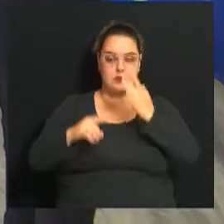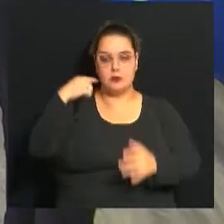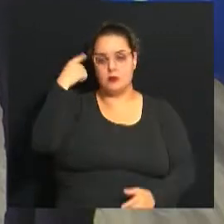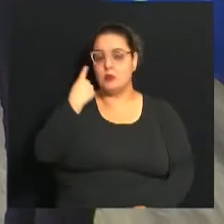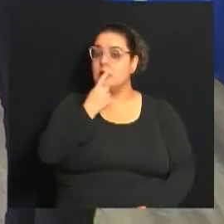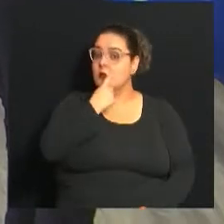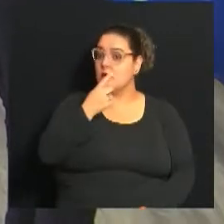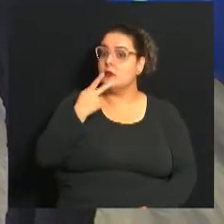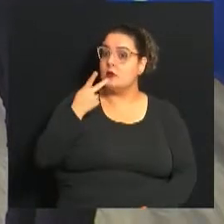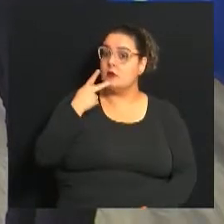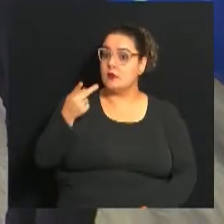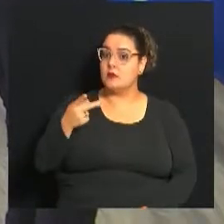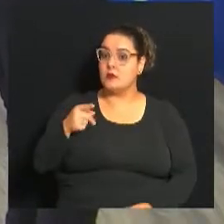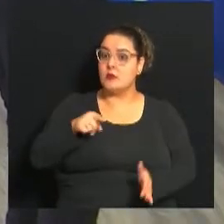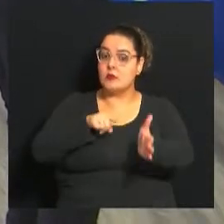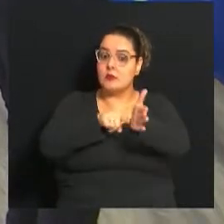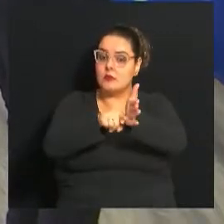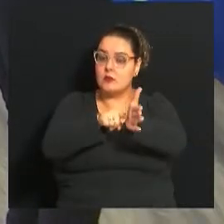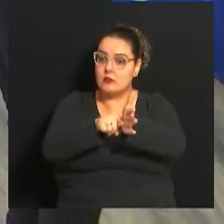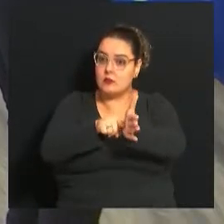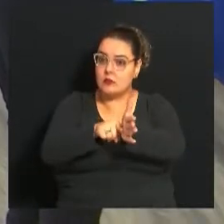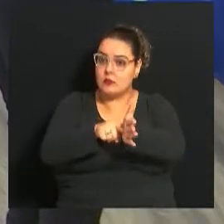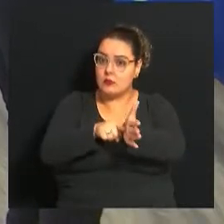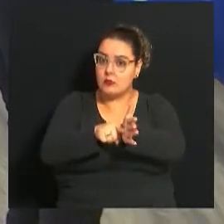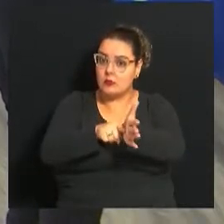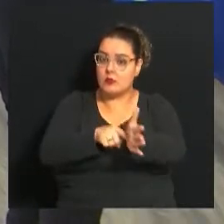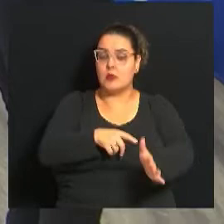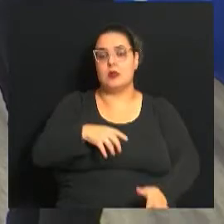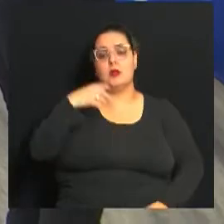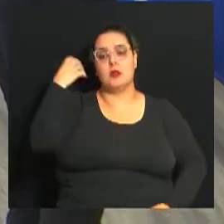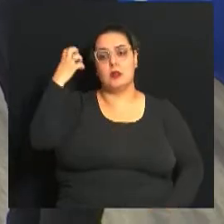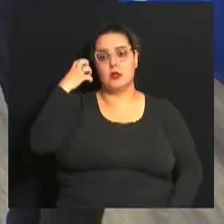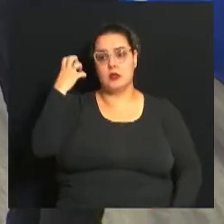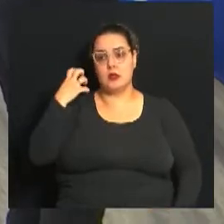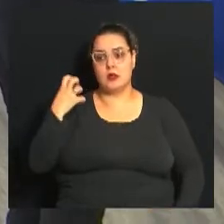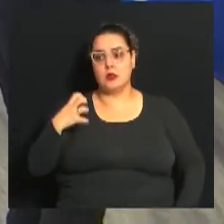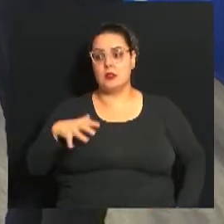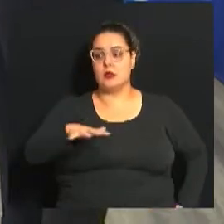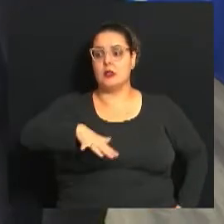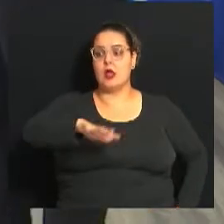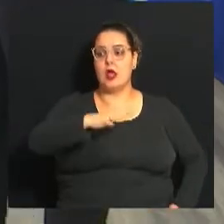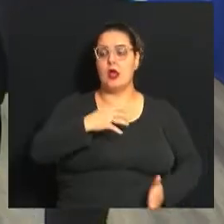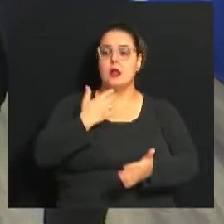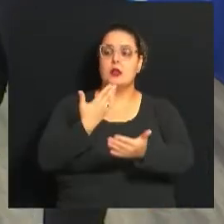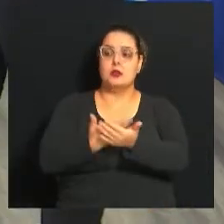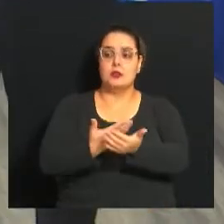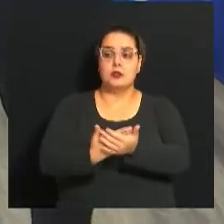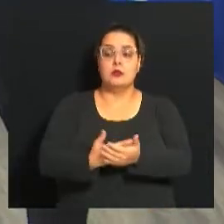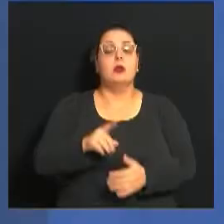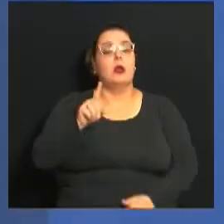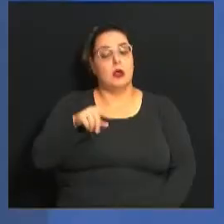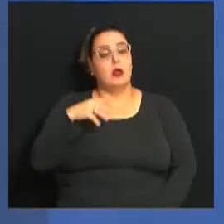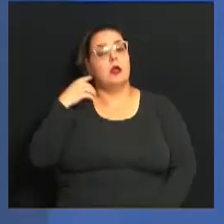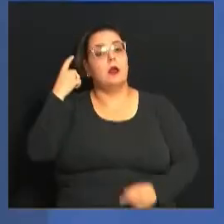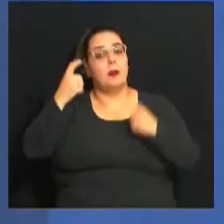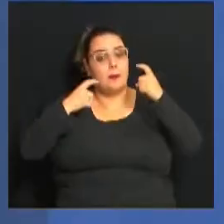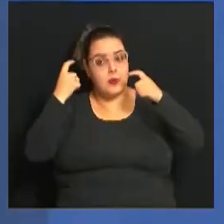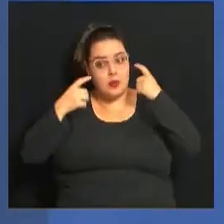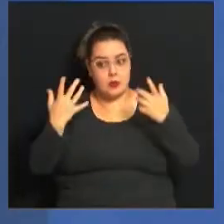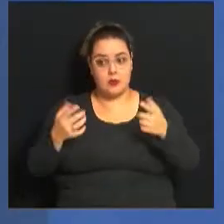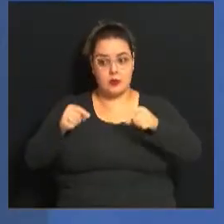um questionamento da vereadora Guida Calisto na área de educação. A preocupação dela é com uma sala que